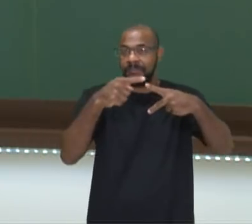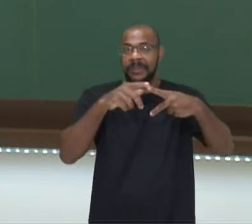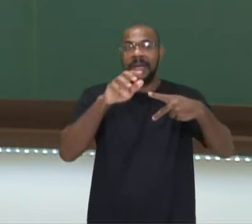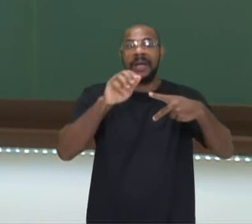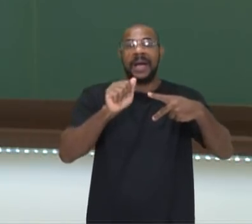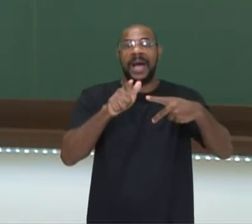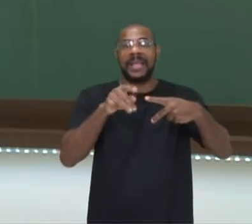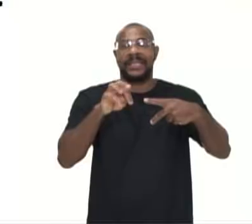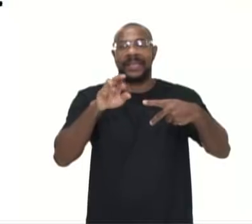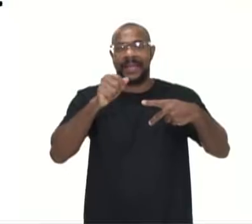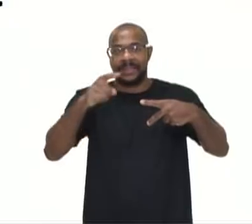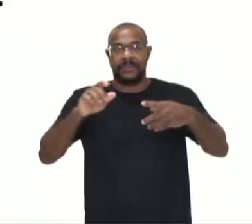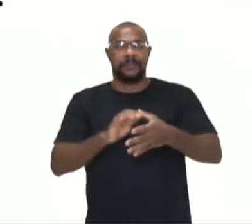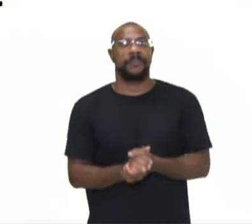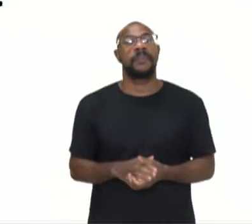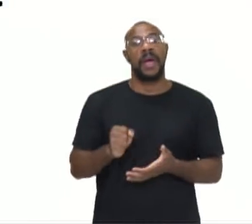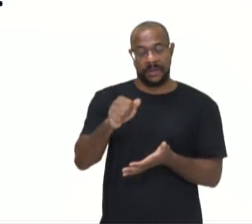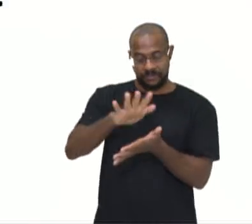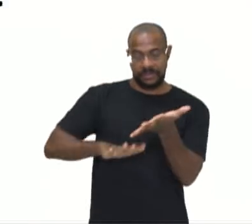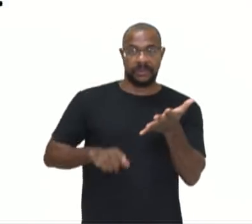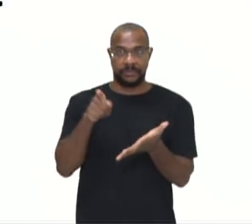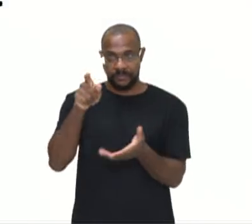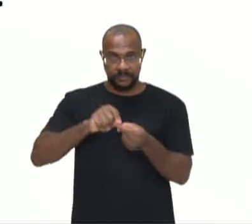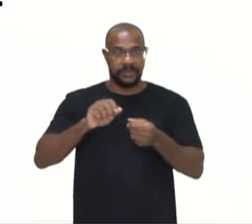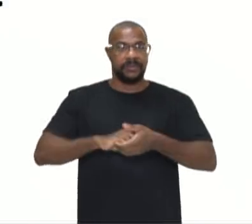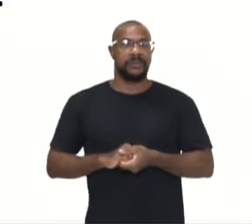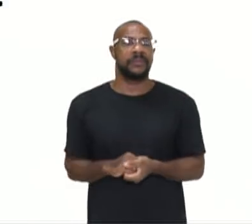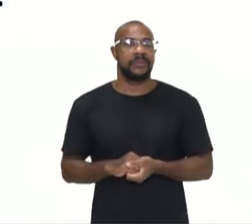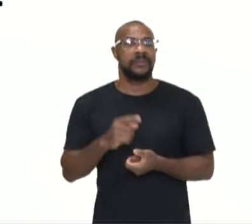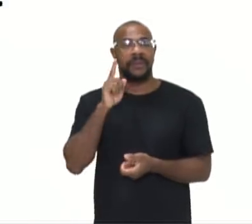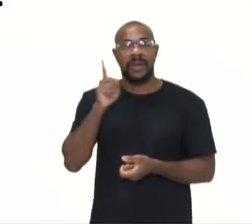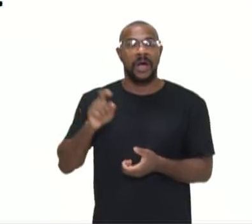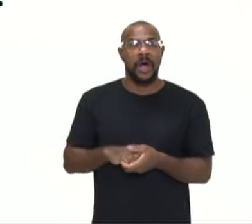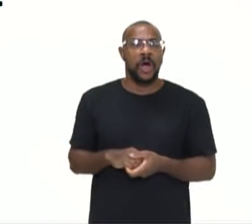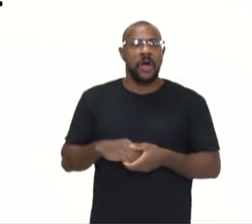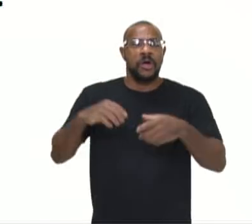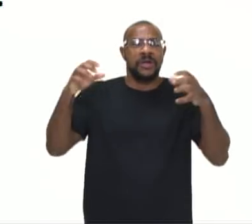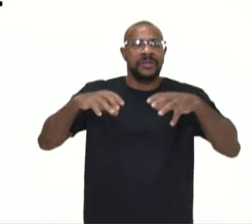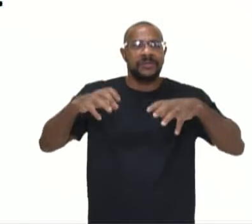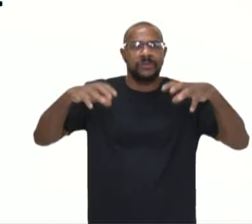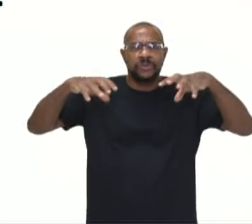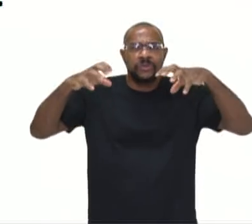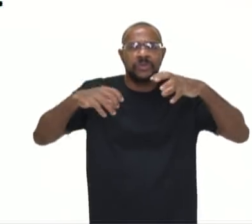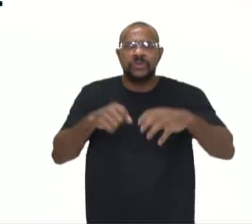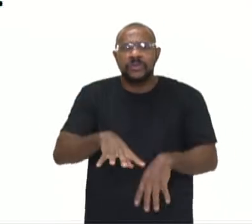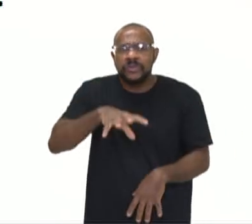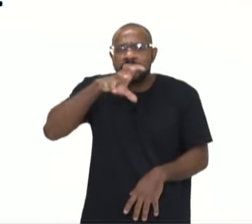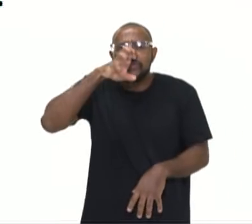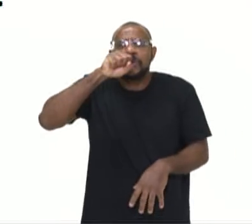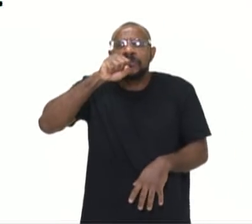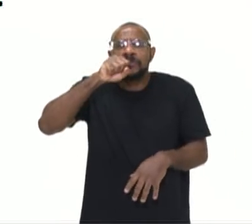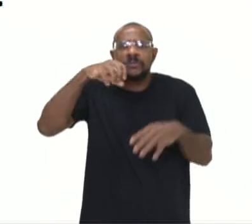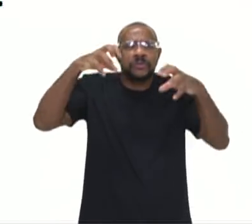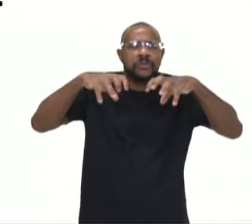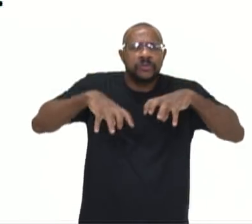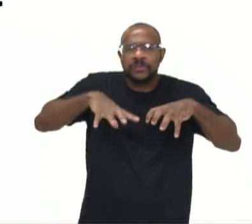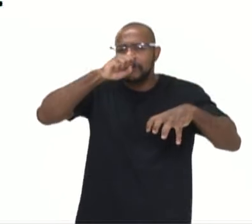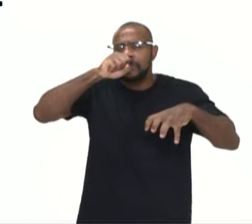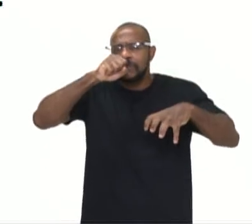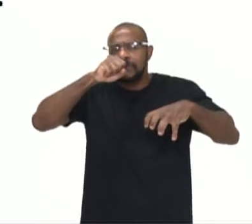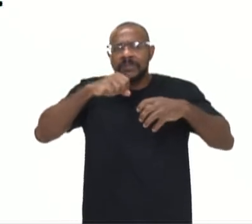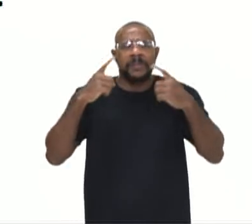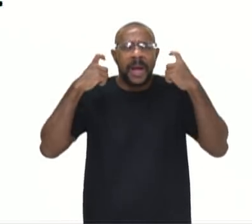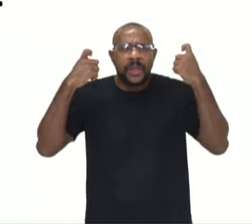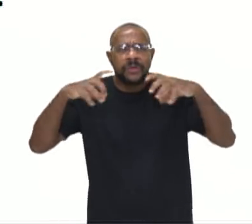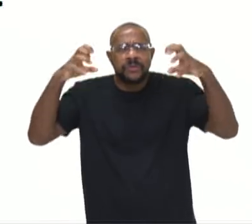3 para você. Leia o trecho do poema O chiado da chuva, o cheiro da chuva. Que figura de